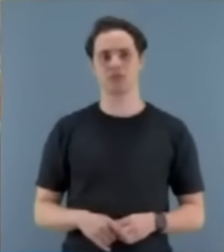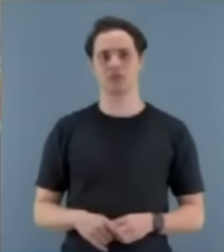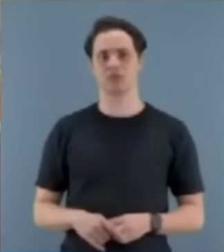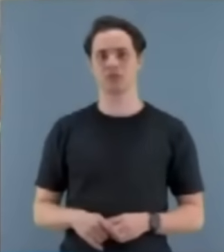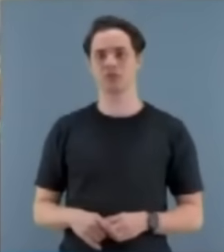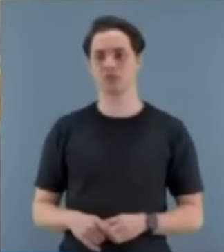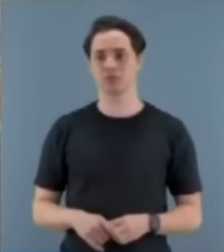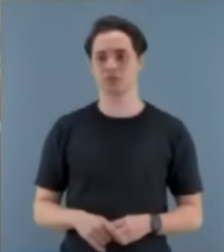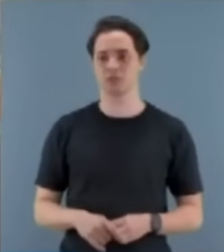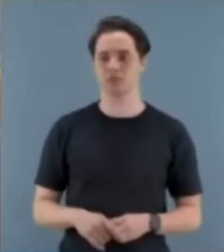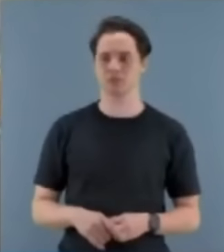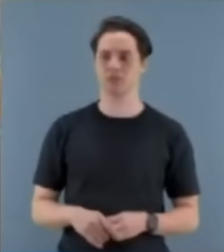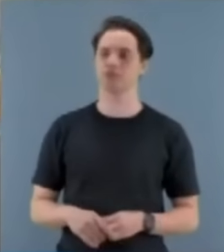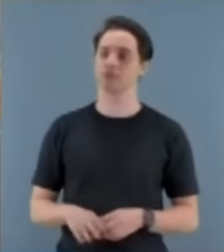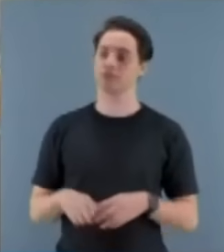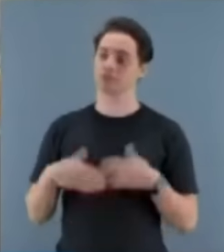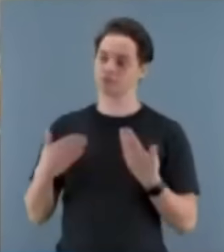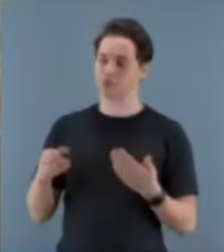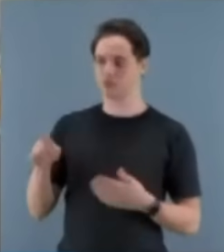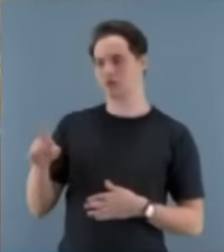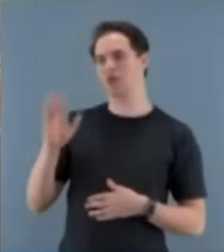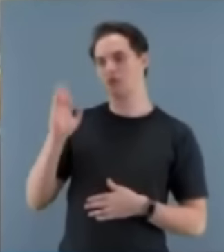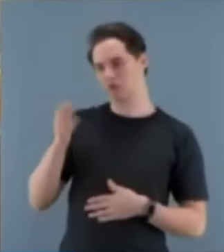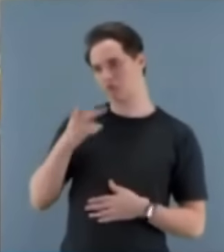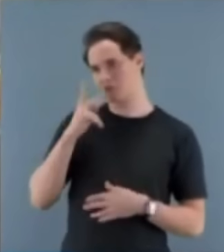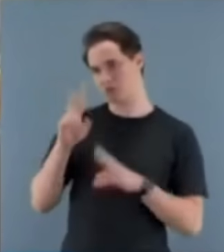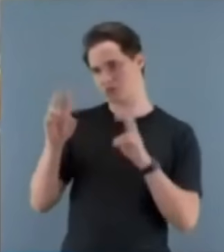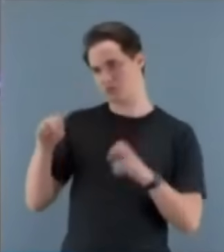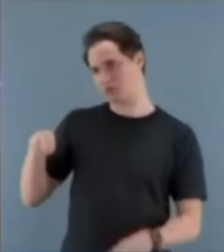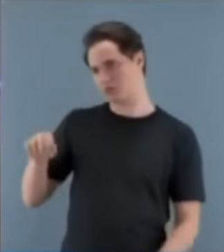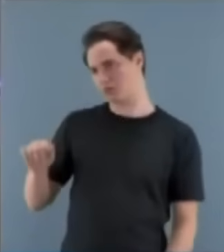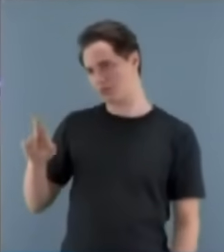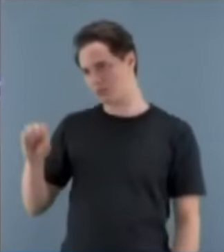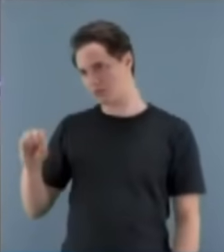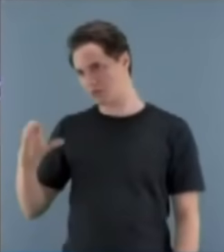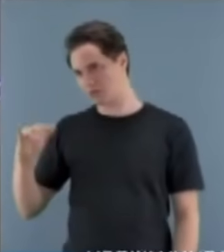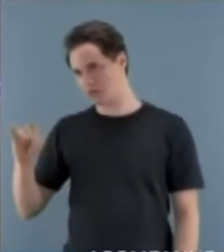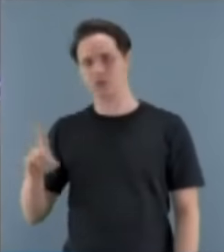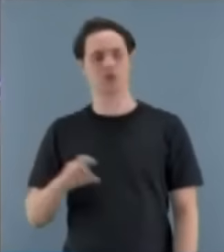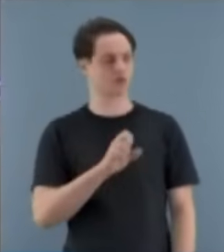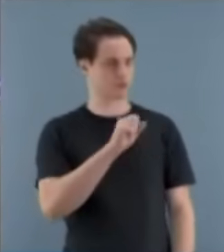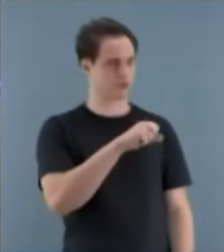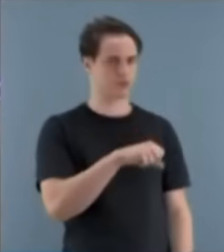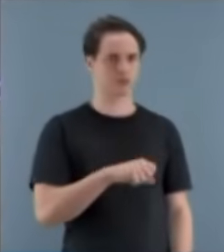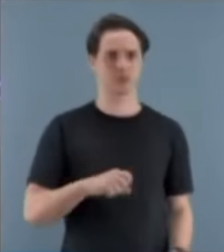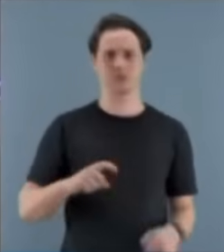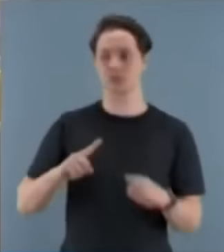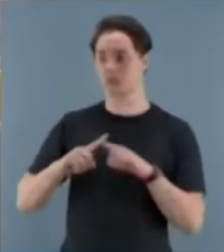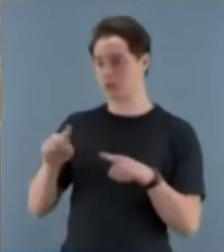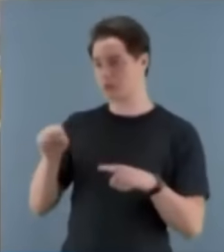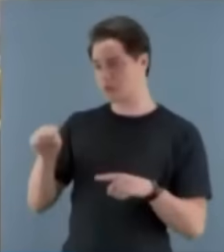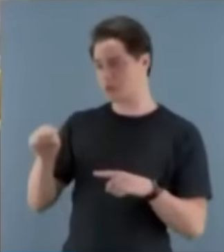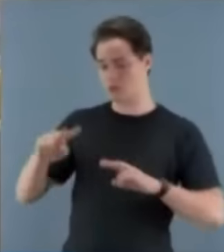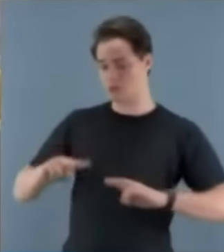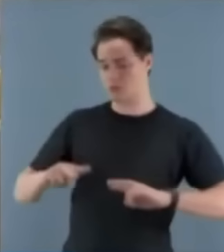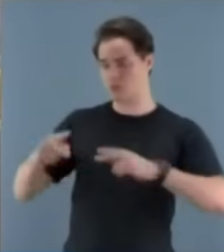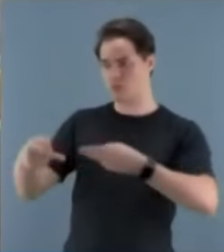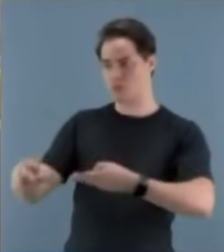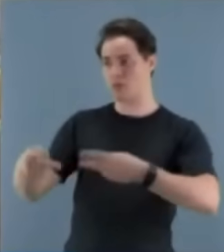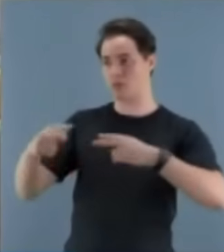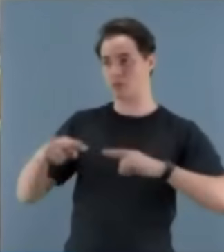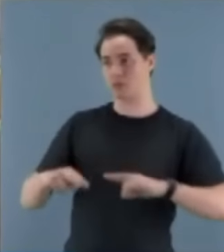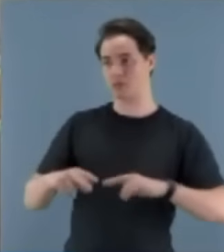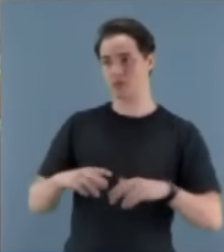Claro que com relação ao Mauro Cid, o senhor já se manifestou aqui. Perfeito? Sim, eu mostrei. Perfeito. Agora, olha só, essa movimentação atípica